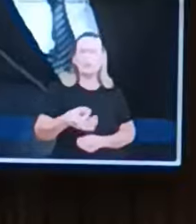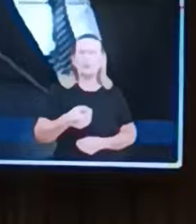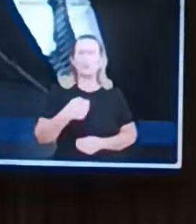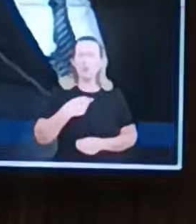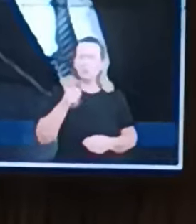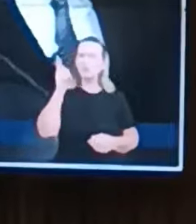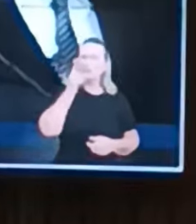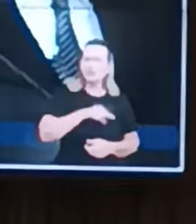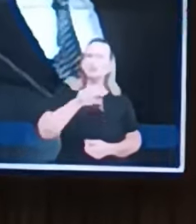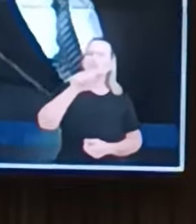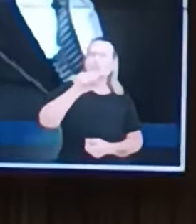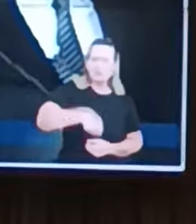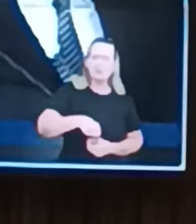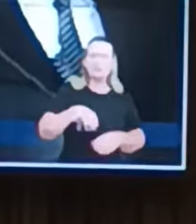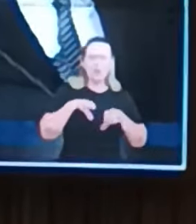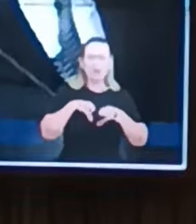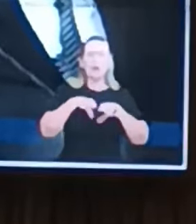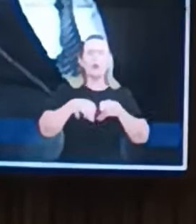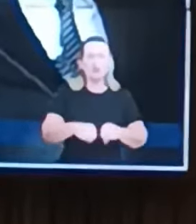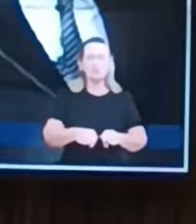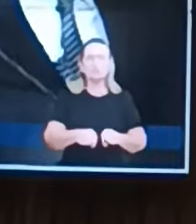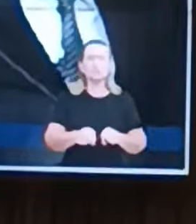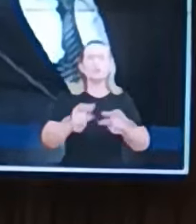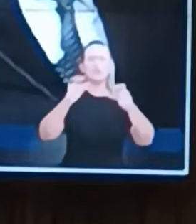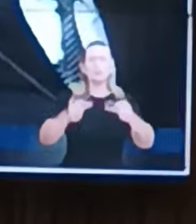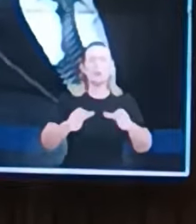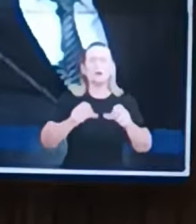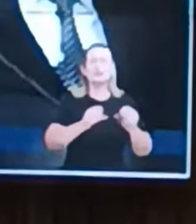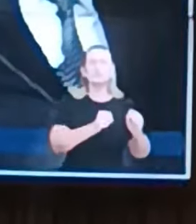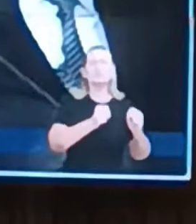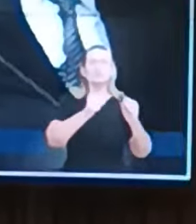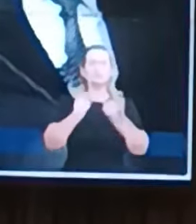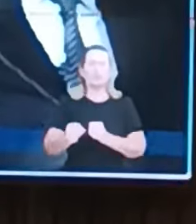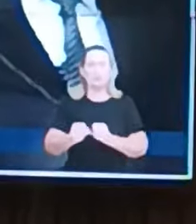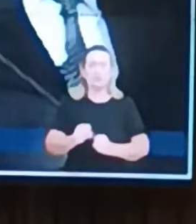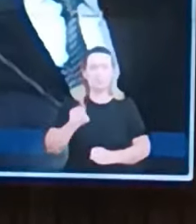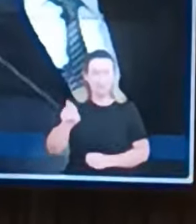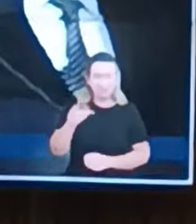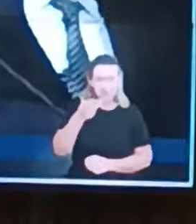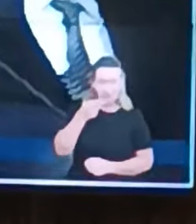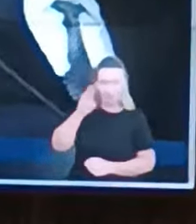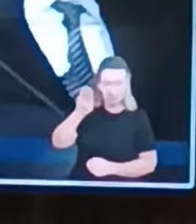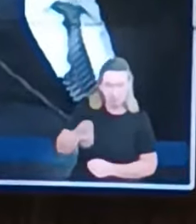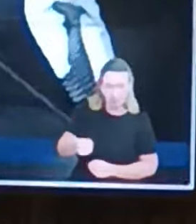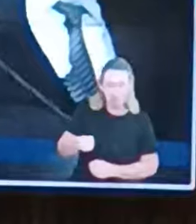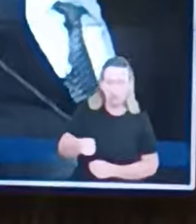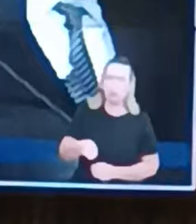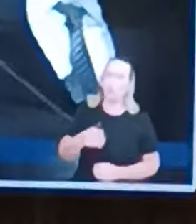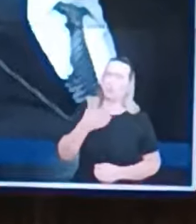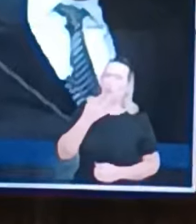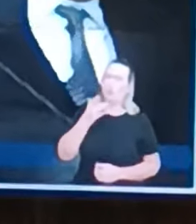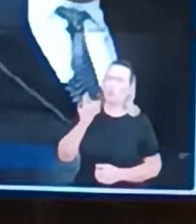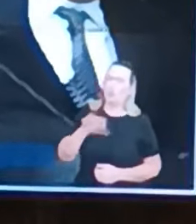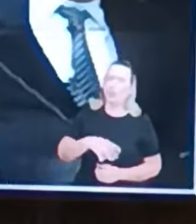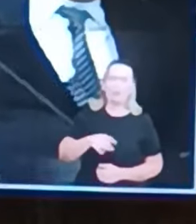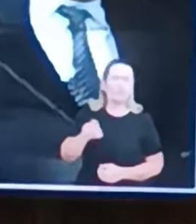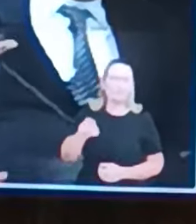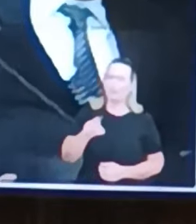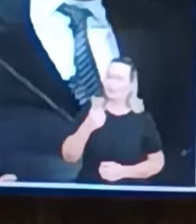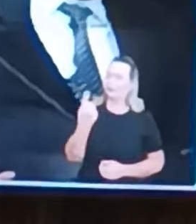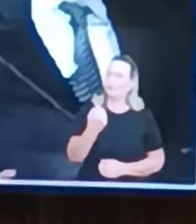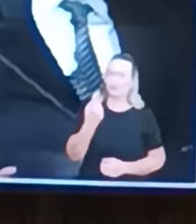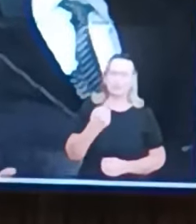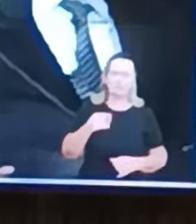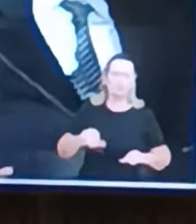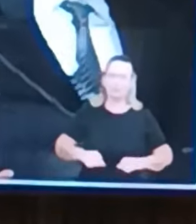de ocupar os espaços de poder. E isso que você traz aqui, infelizmente, não é só você que passou. A deputada